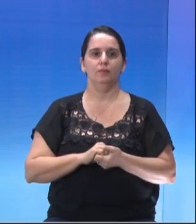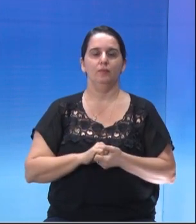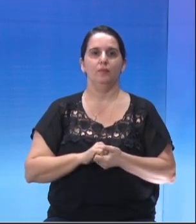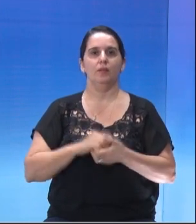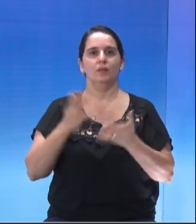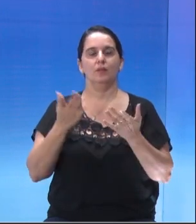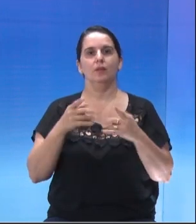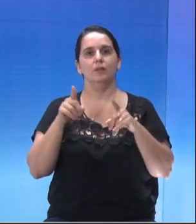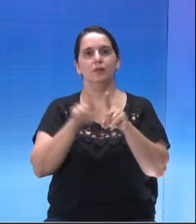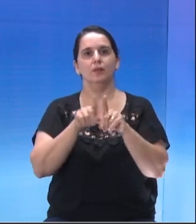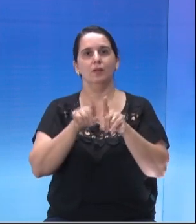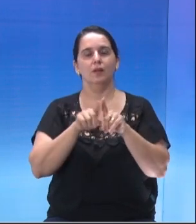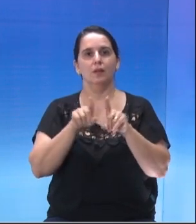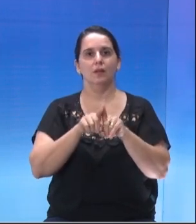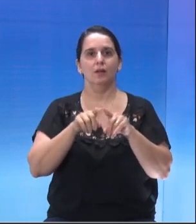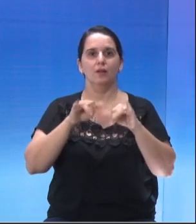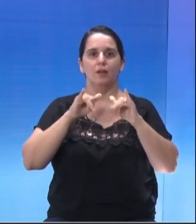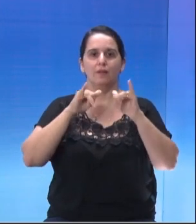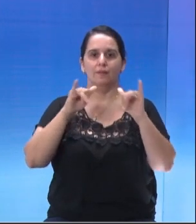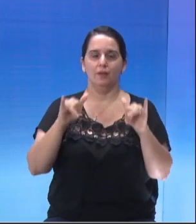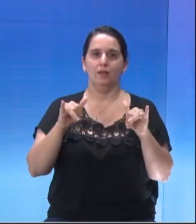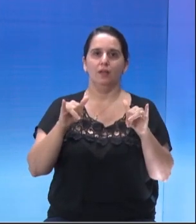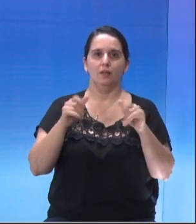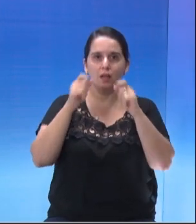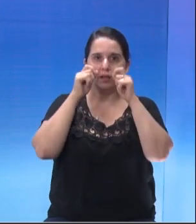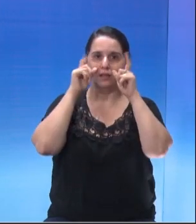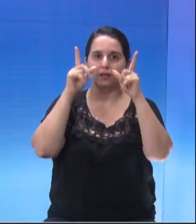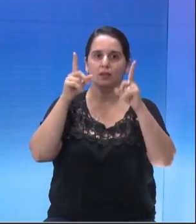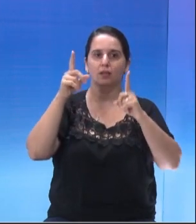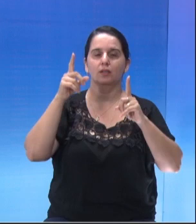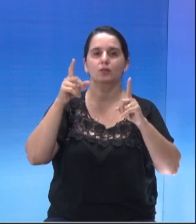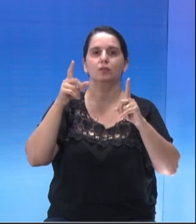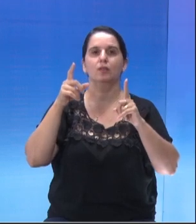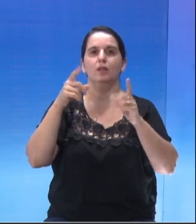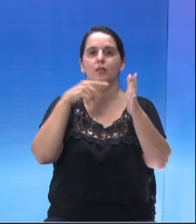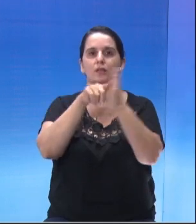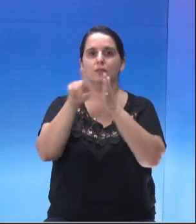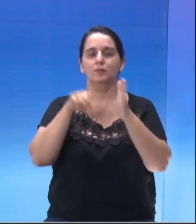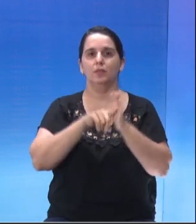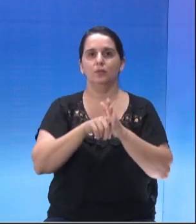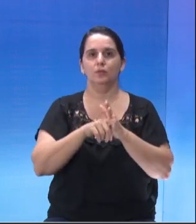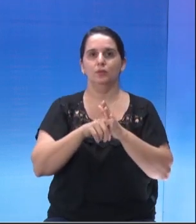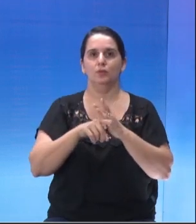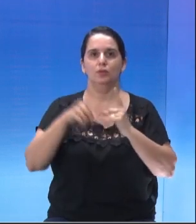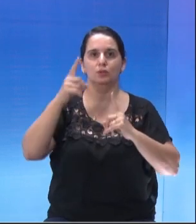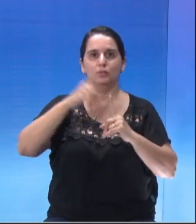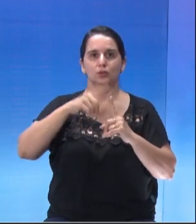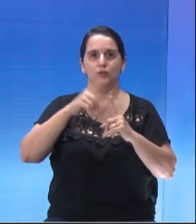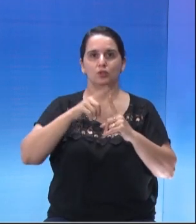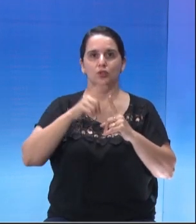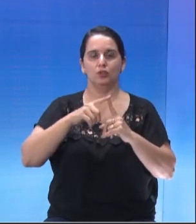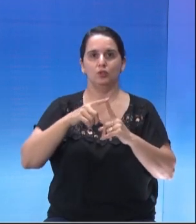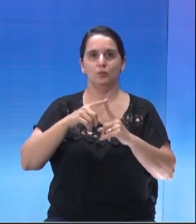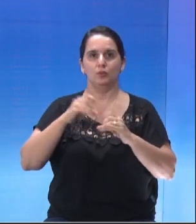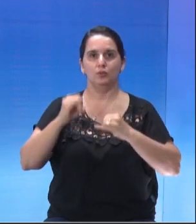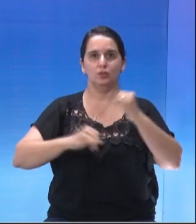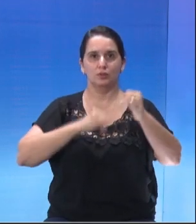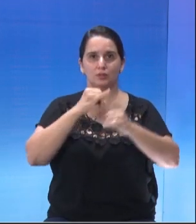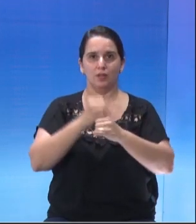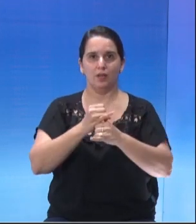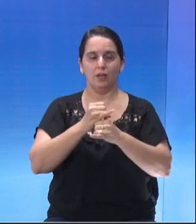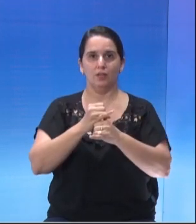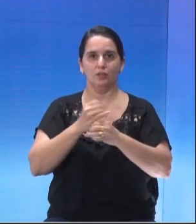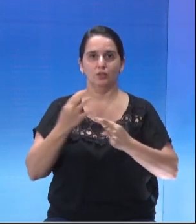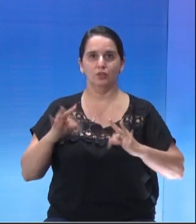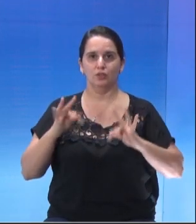E eu gostaria muito que vocês estivessem, então, atentos a essas questões, né, dos gêneros digitais, que é a tecnologia de